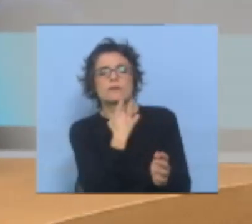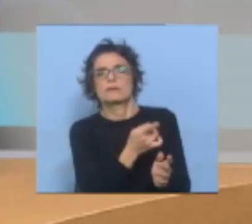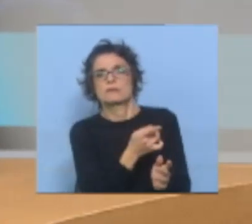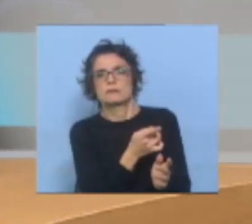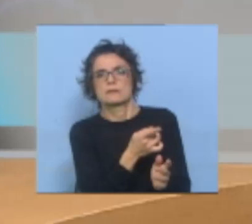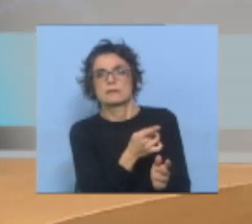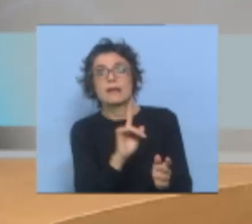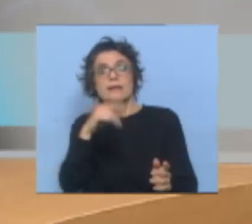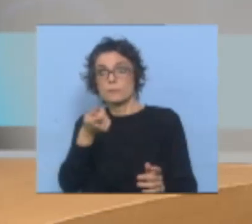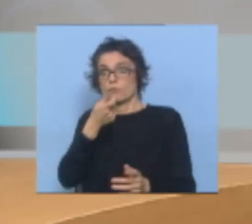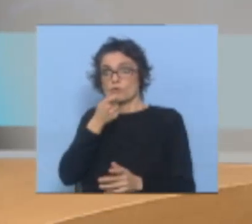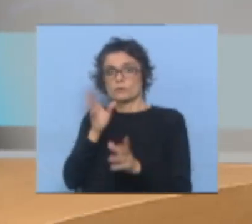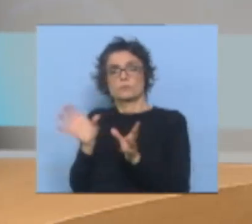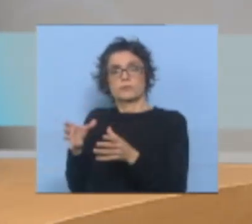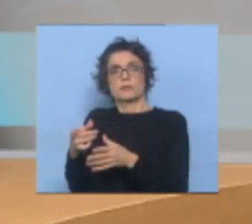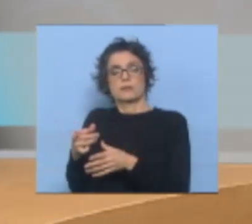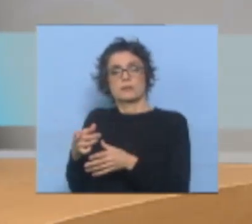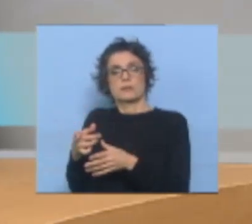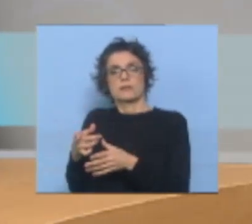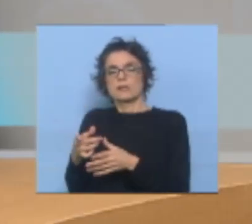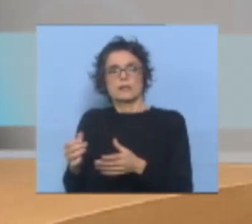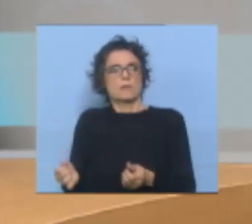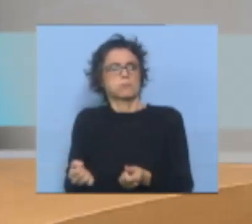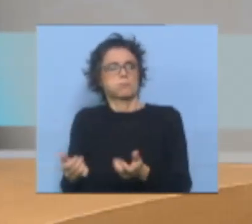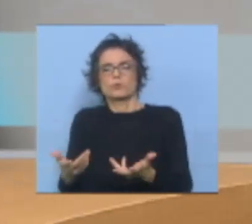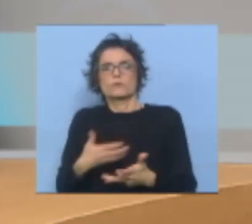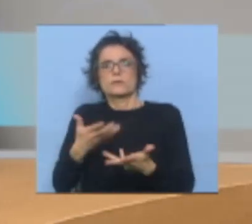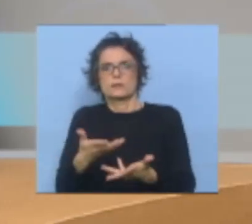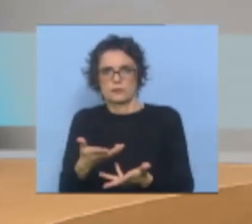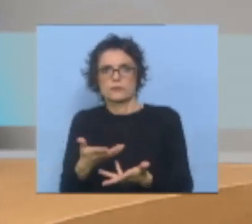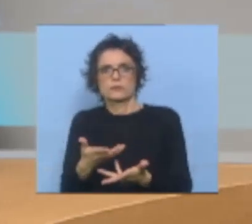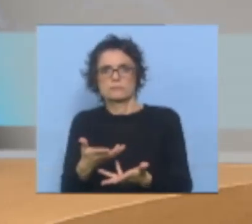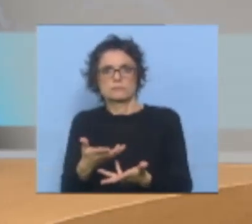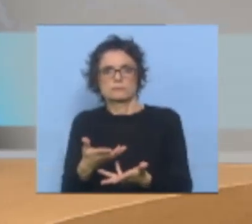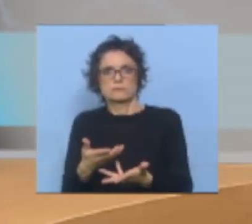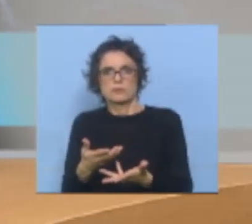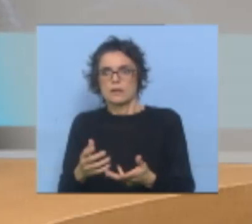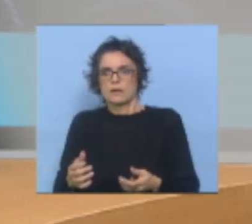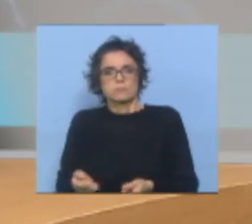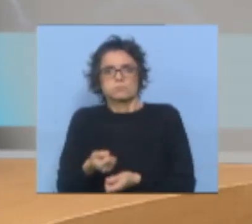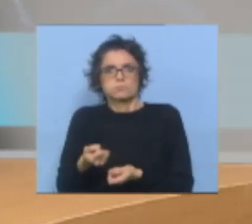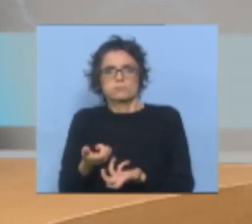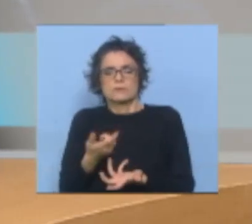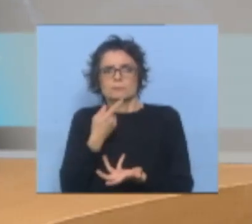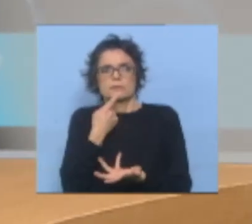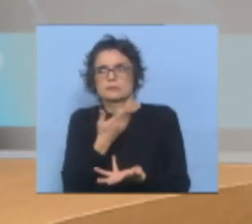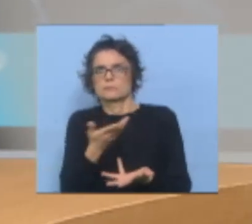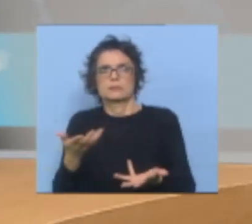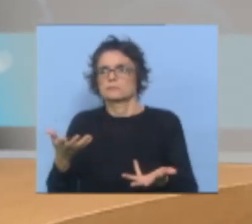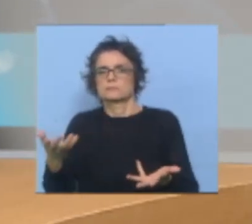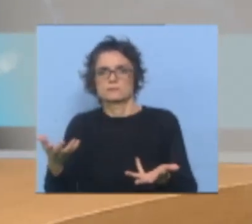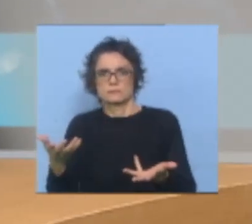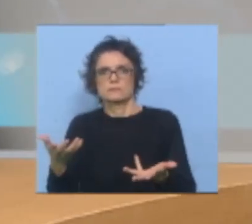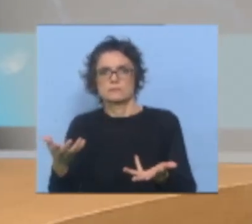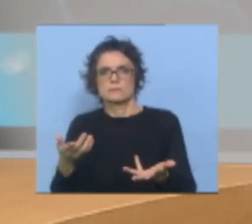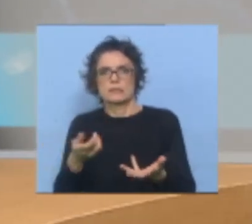de arbitragem que não consegue reagir em tempo, não consegue perceber